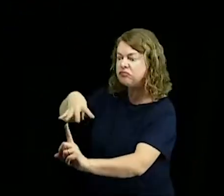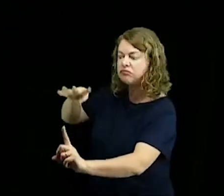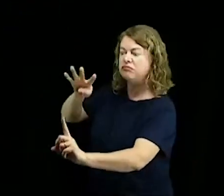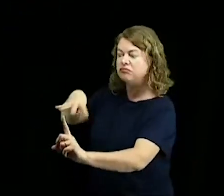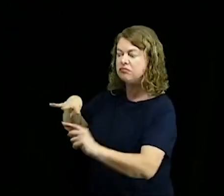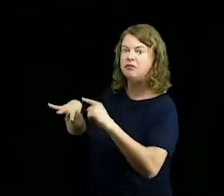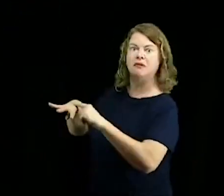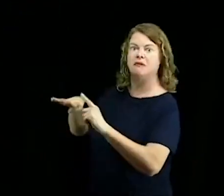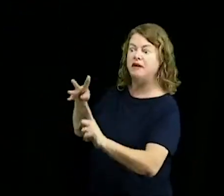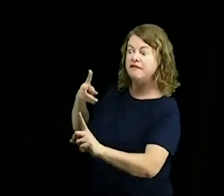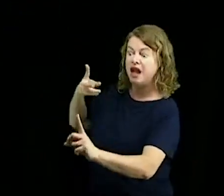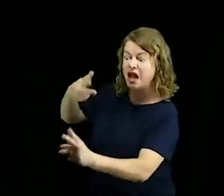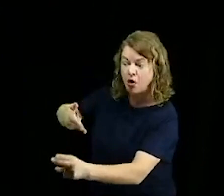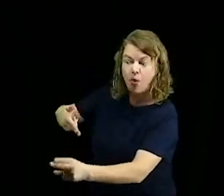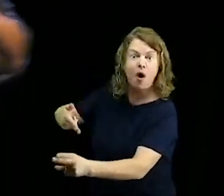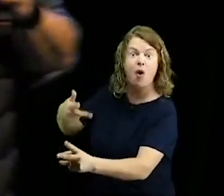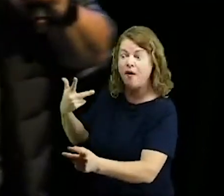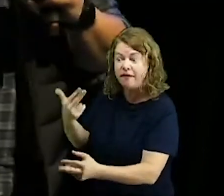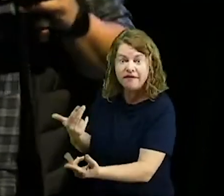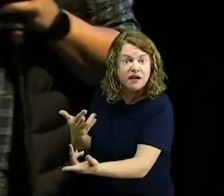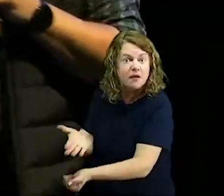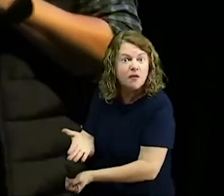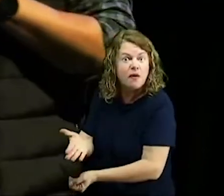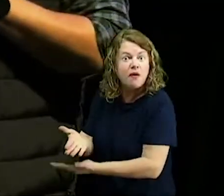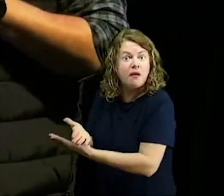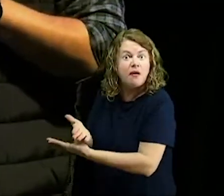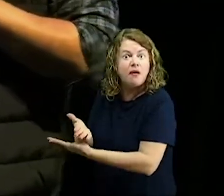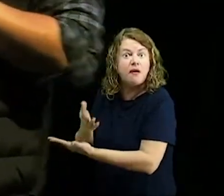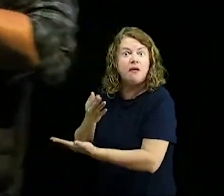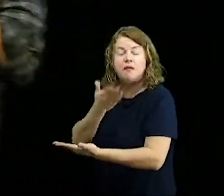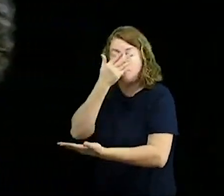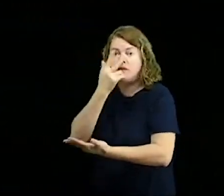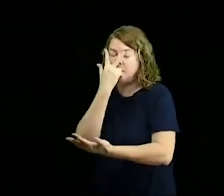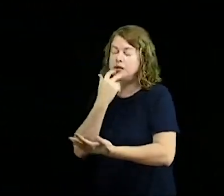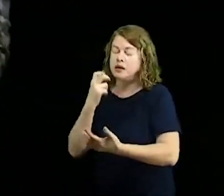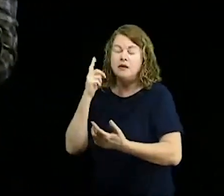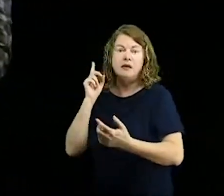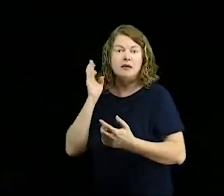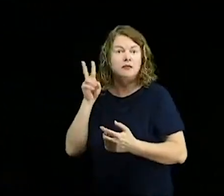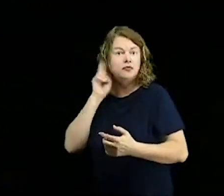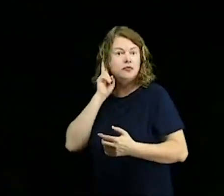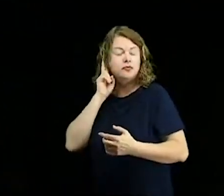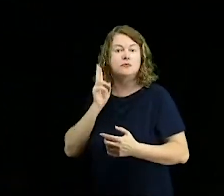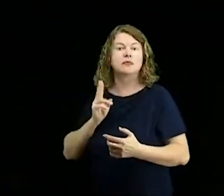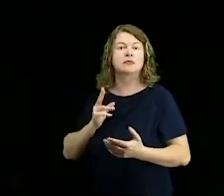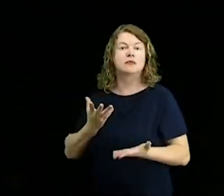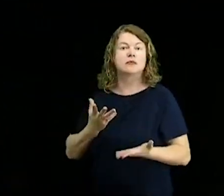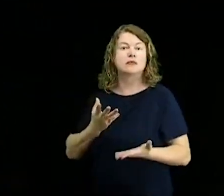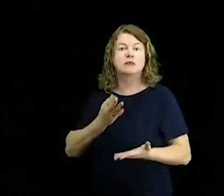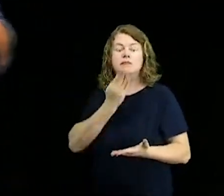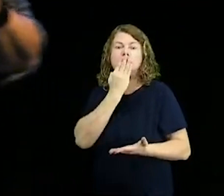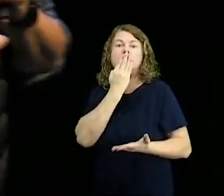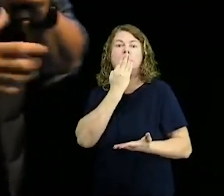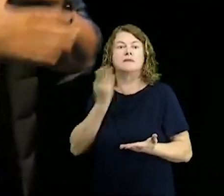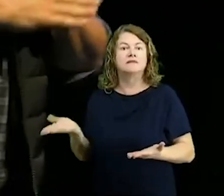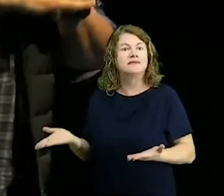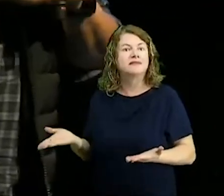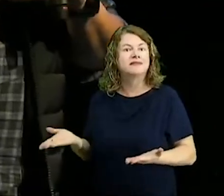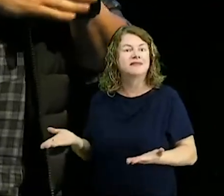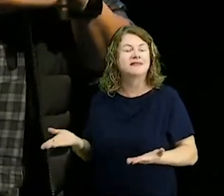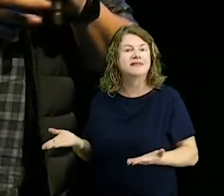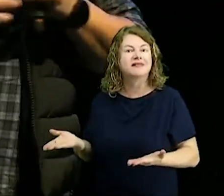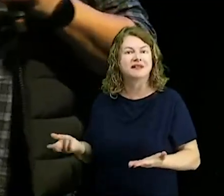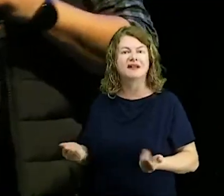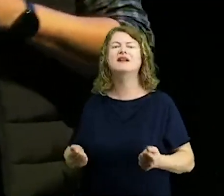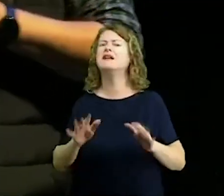adoram. Aqui ele está zombando. Por quê? Para a gente fazer, para a gente entender que